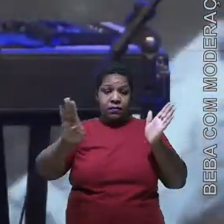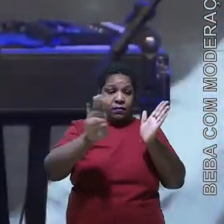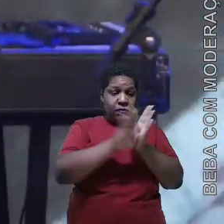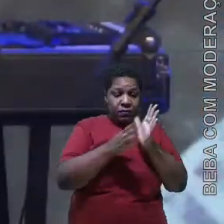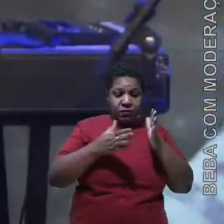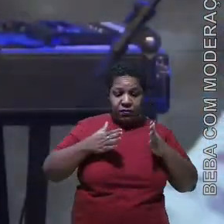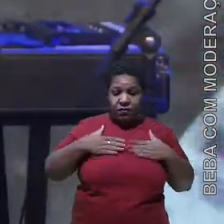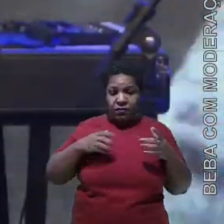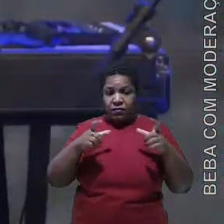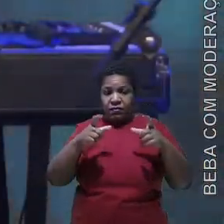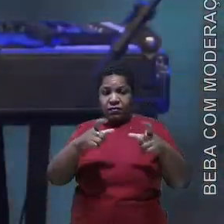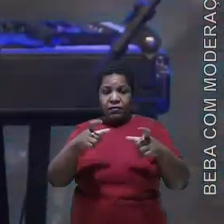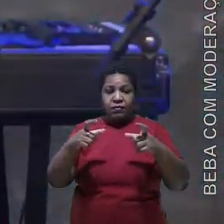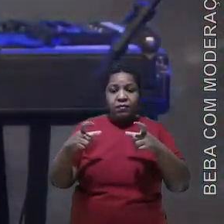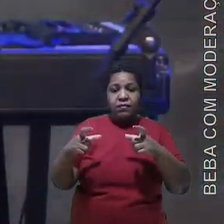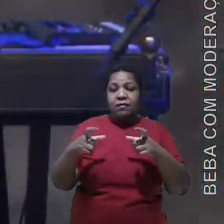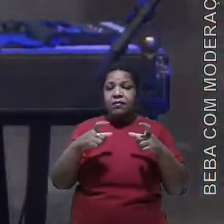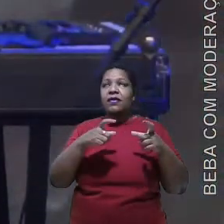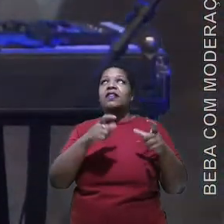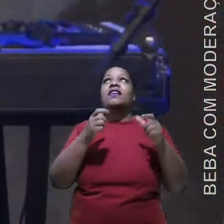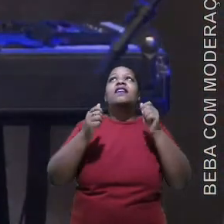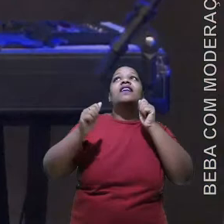tirei um